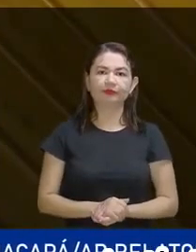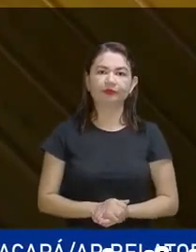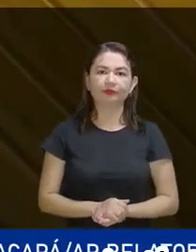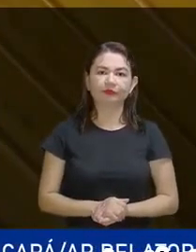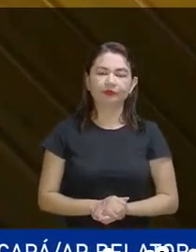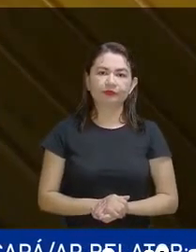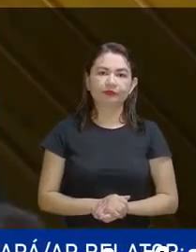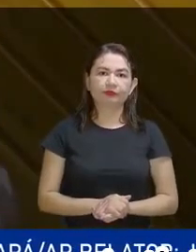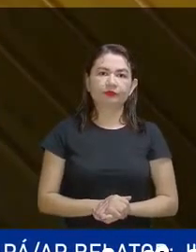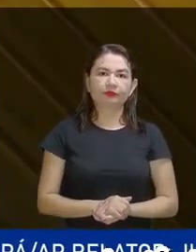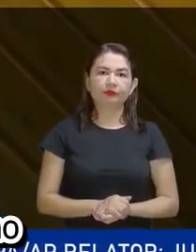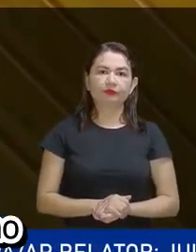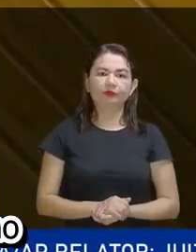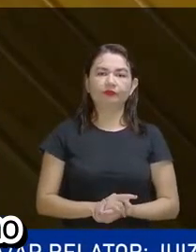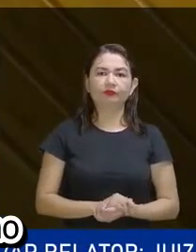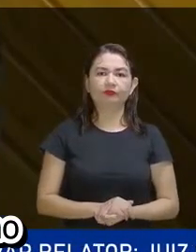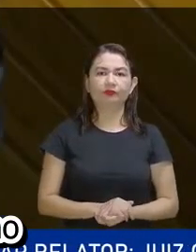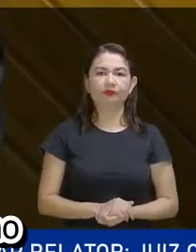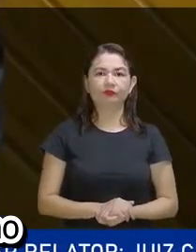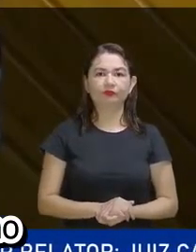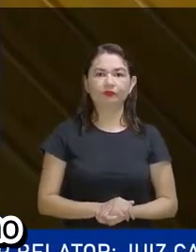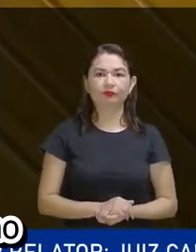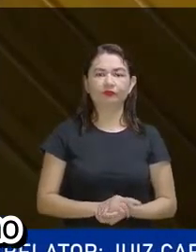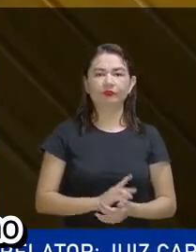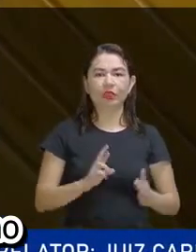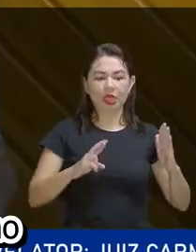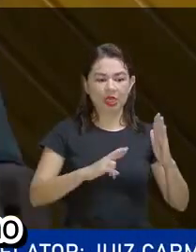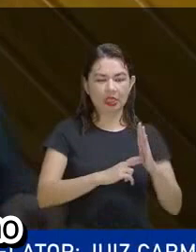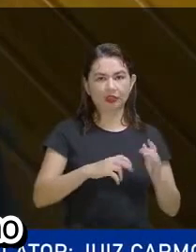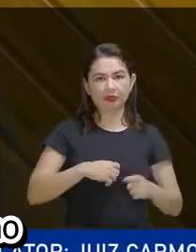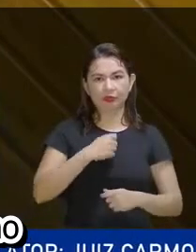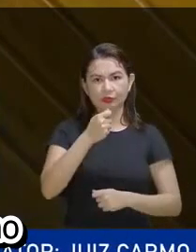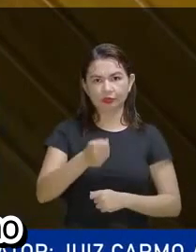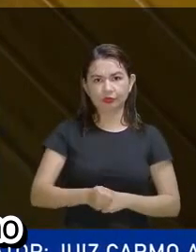senhor relator juiz Carmo Antônio,